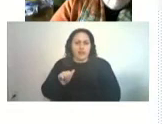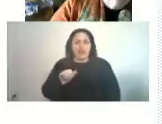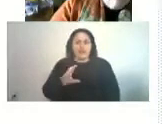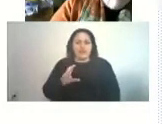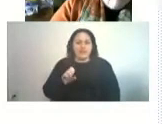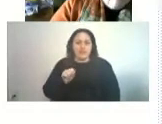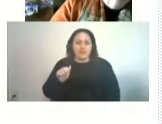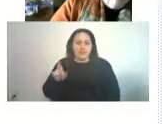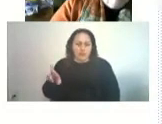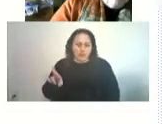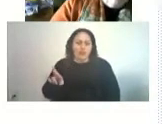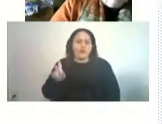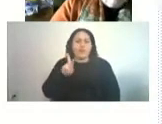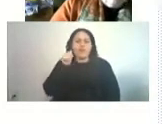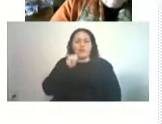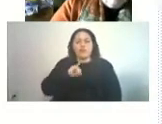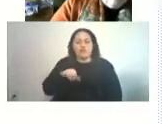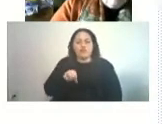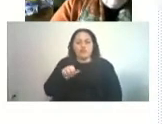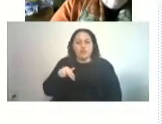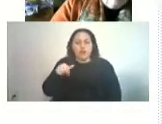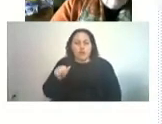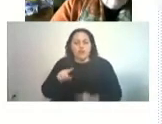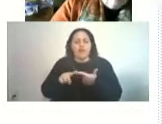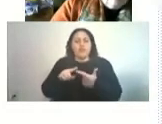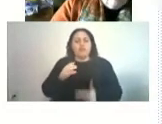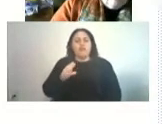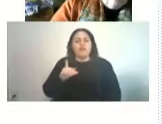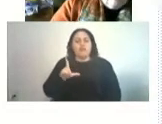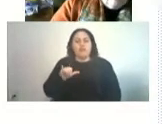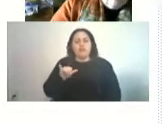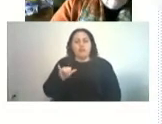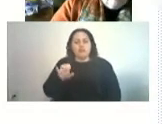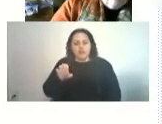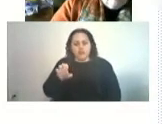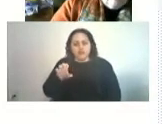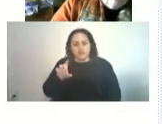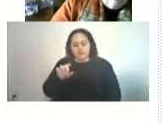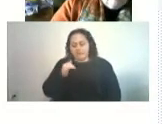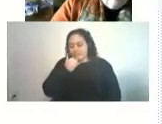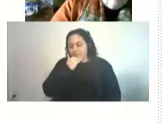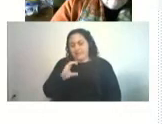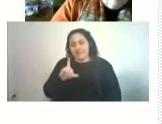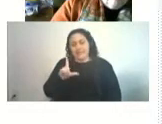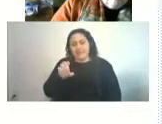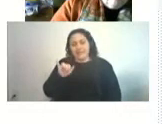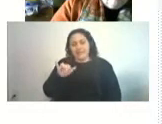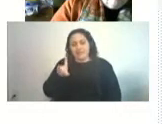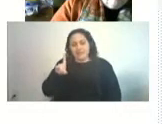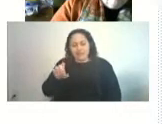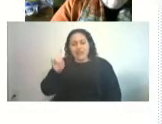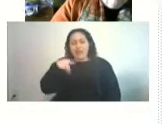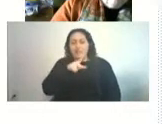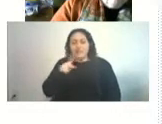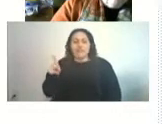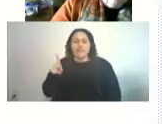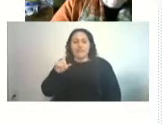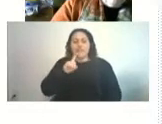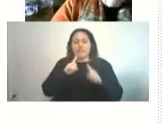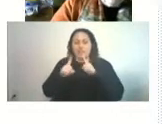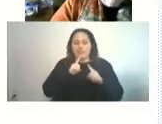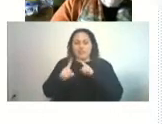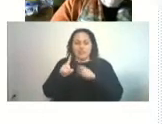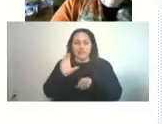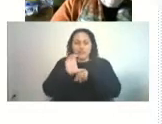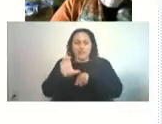professora Joana, a professora Cleide, que é a coordenadora do programa de formação docente, e a professora Maria Eugênia, que estiveram mais à